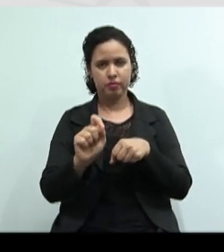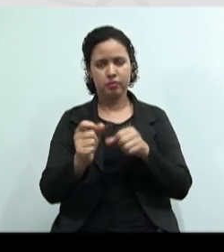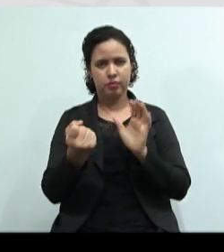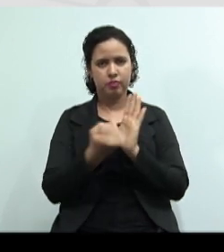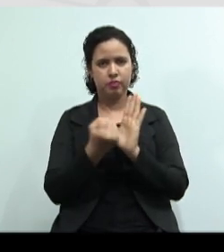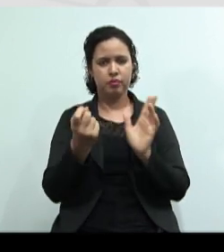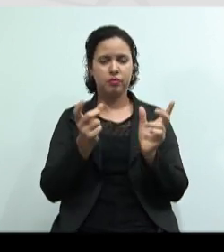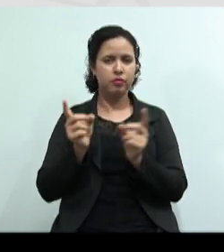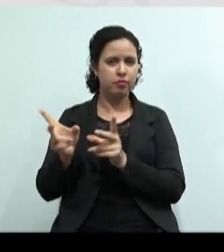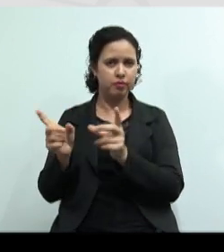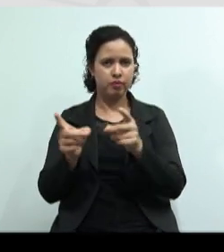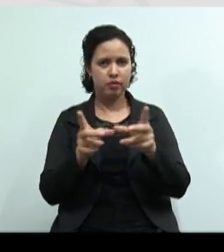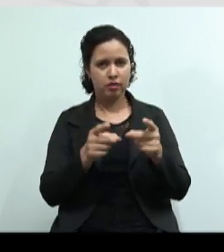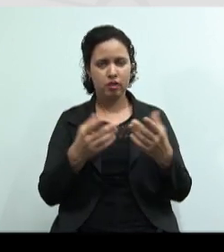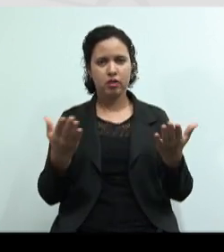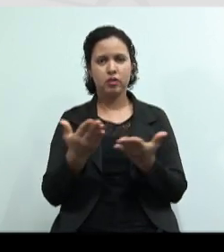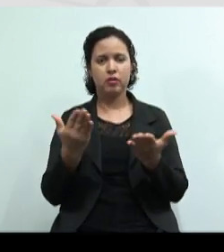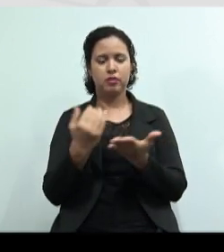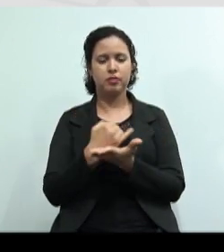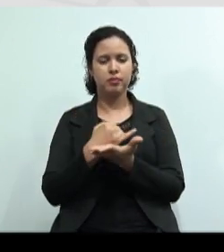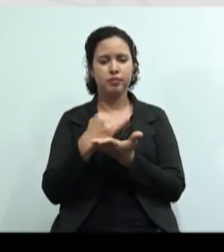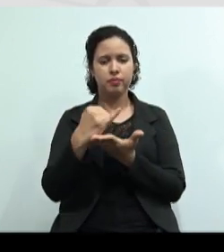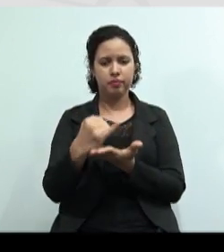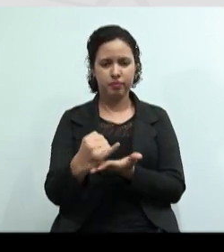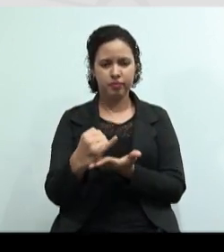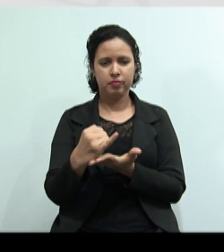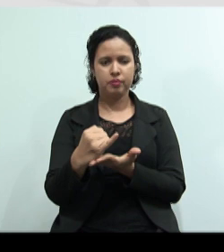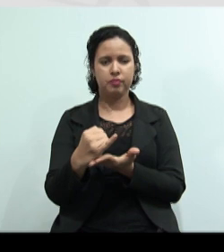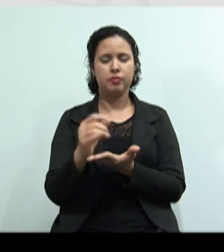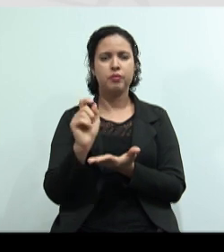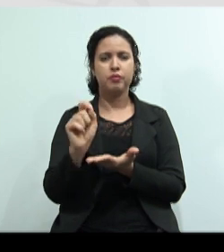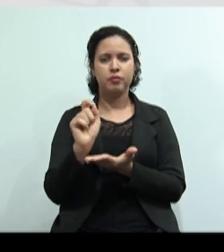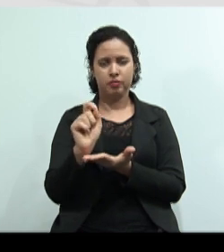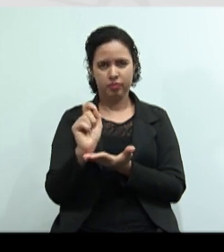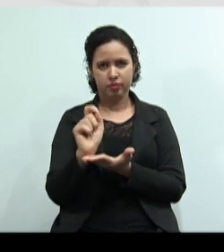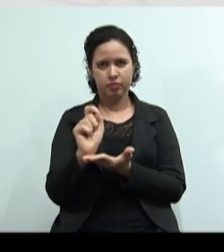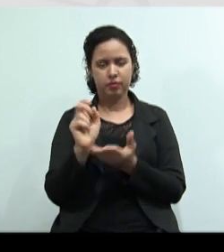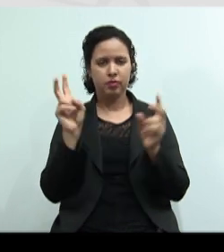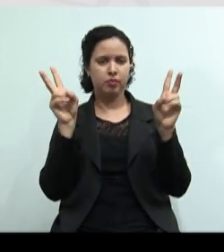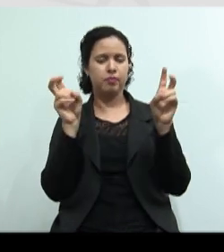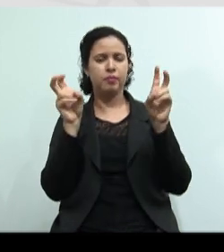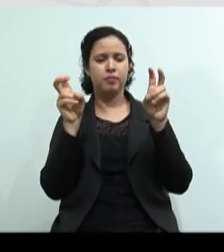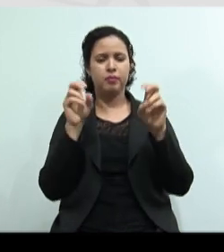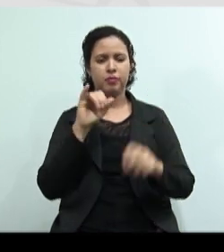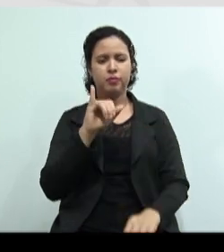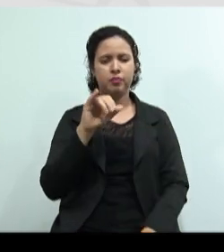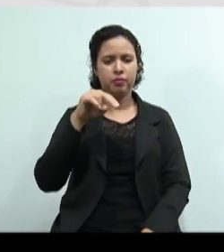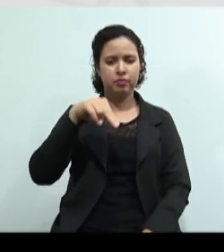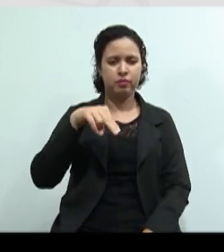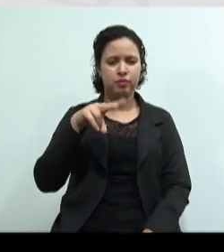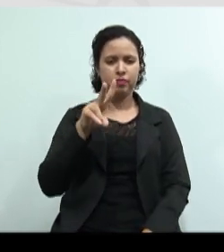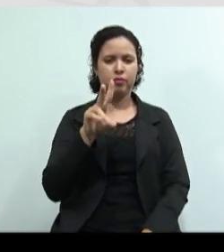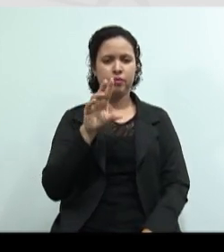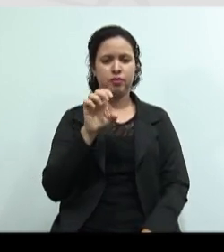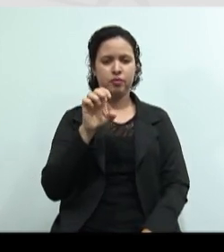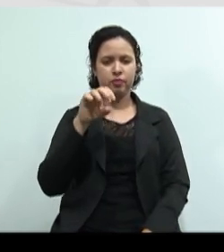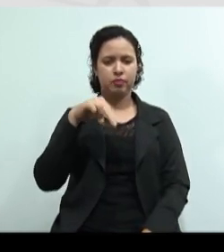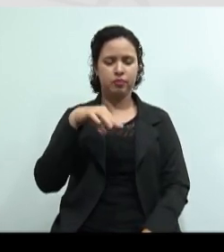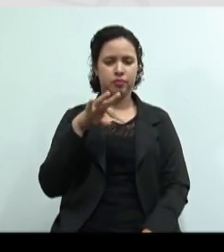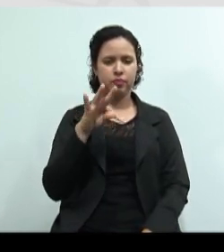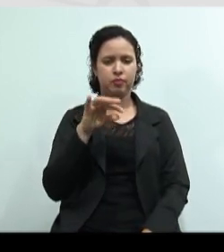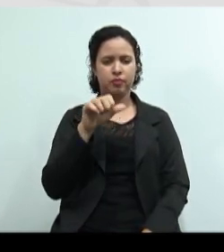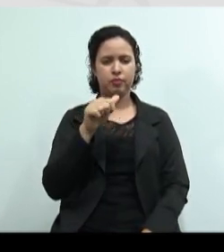venda. Então, já vamos lá iniciar o nosso primeiro tema, que é inventário de materiais. Aí nós